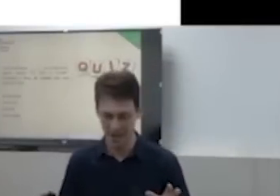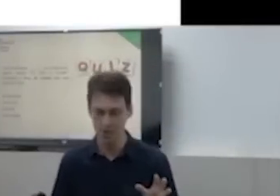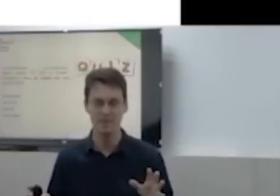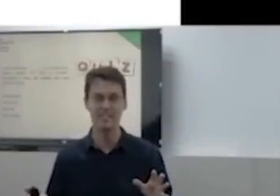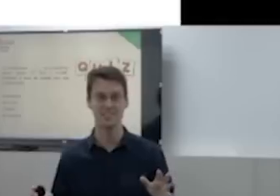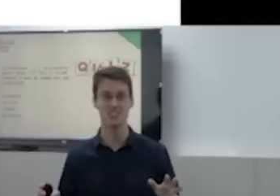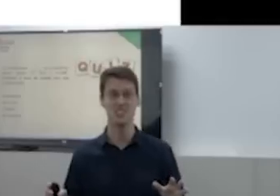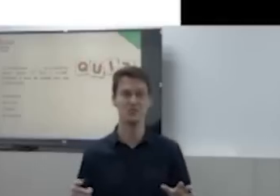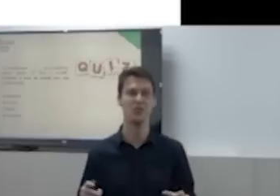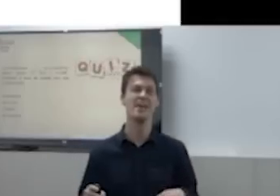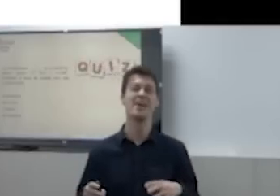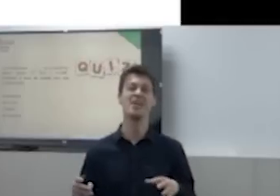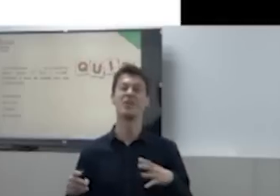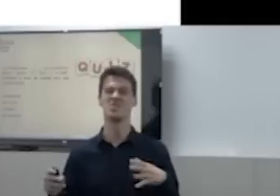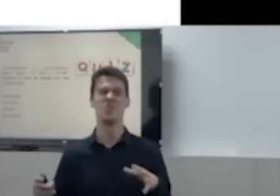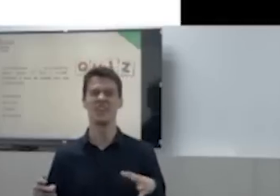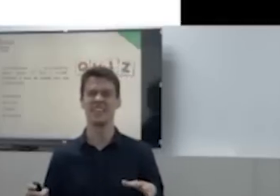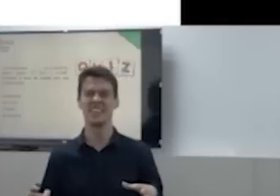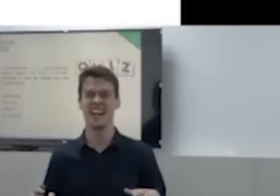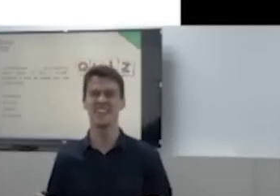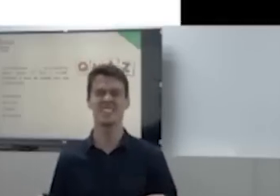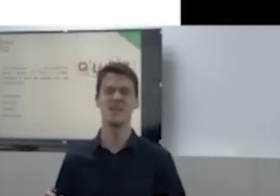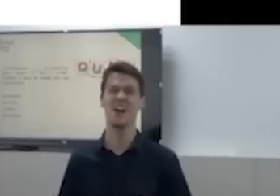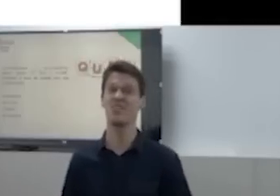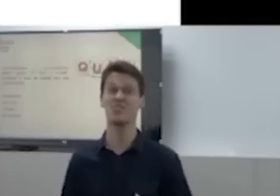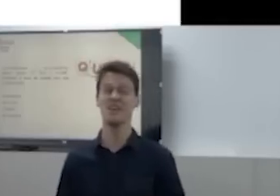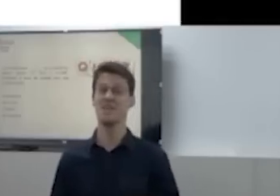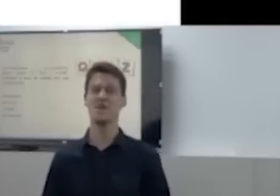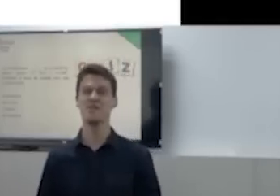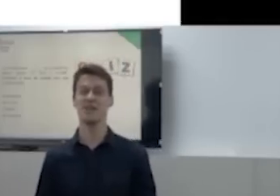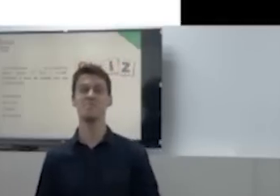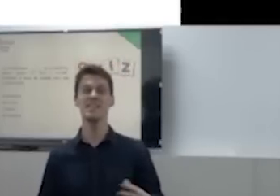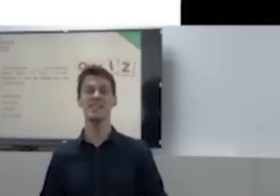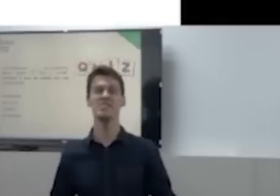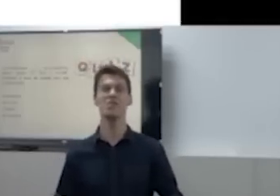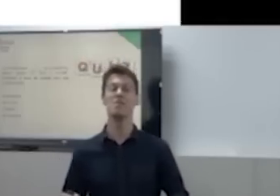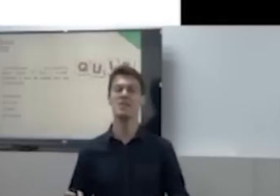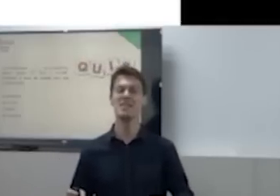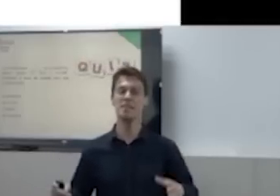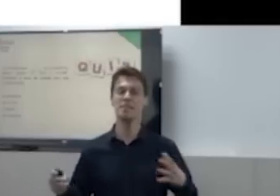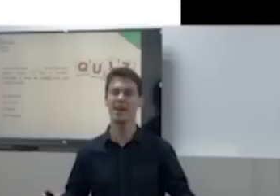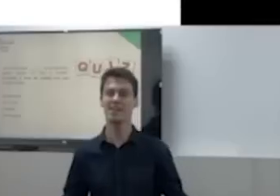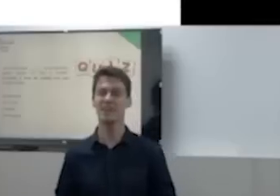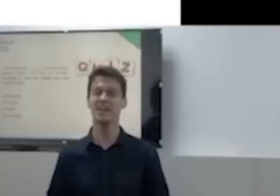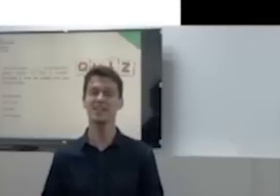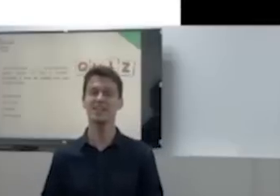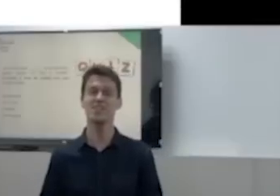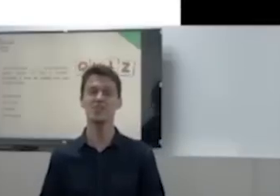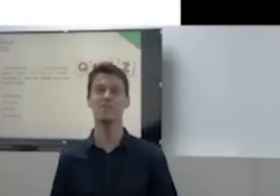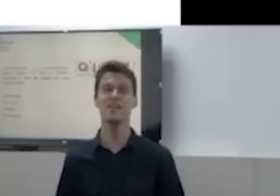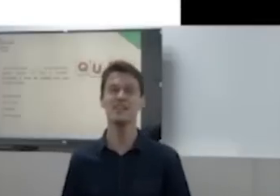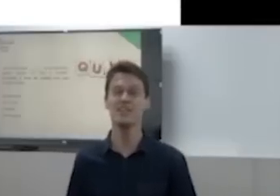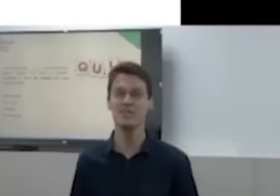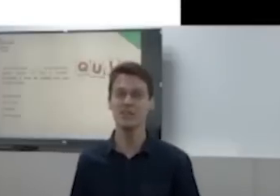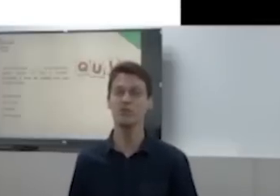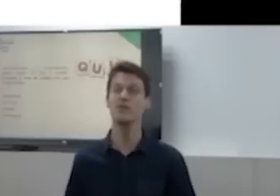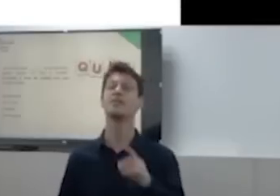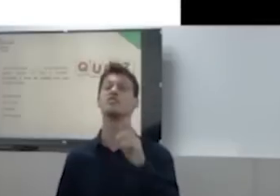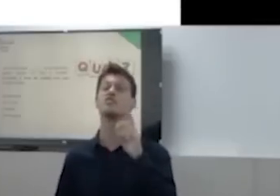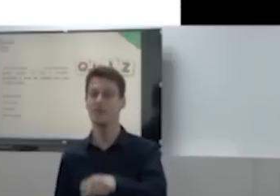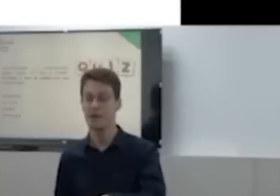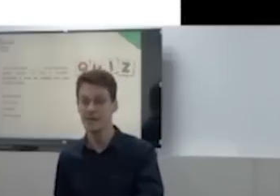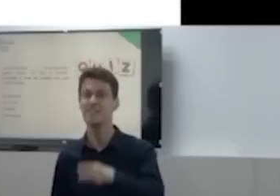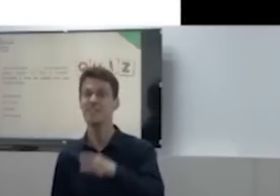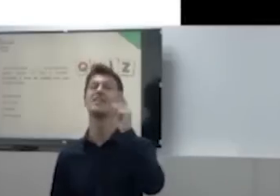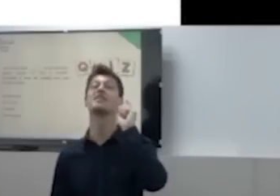esse quiz. Eu pego o aplicativo, eu respondo aqui em casa, bem alto. Minha mãe fala, menina, para de ficar gritando com o Fabiano, ele não vai